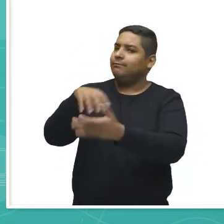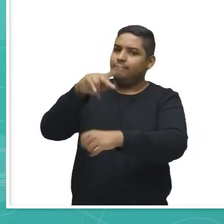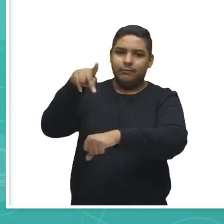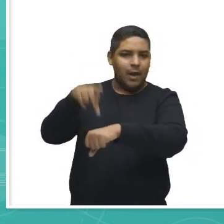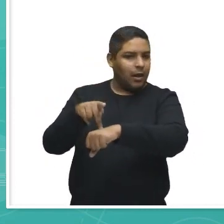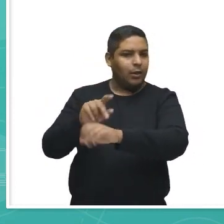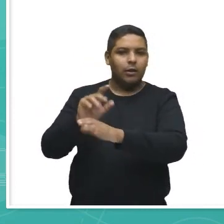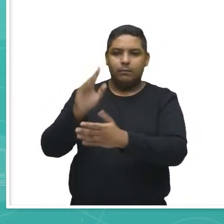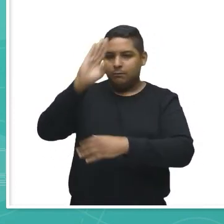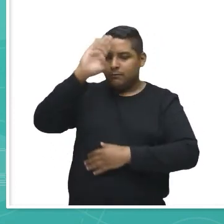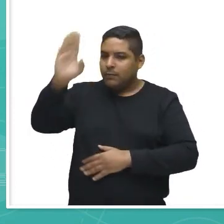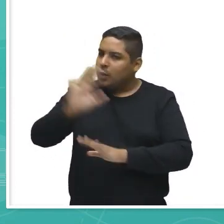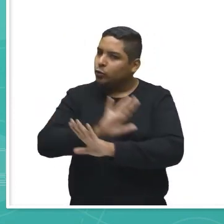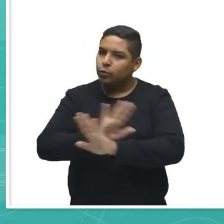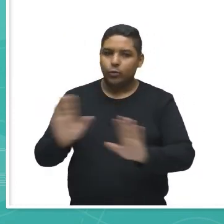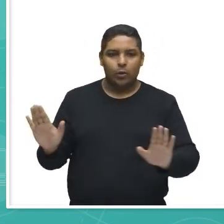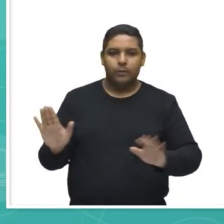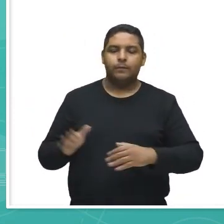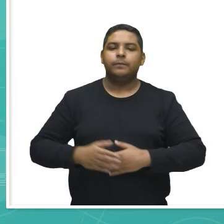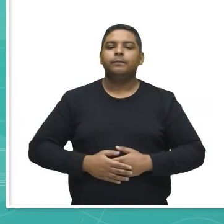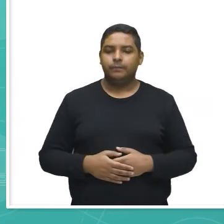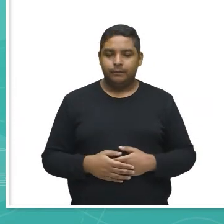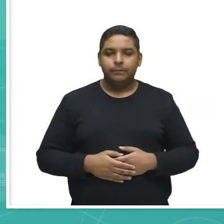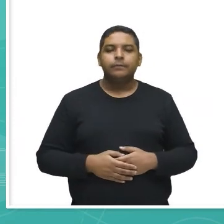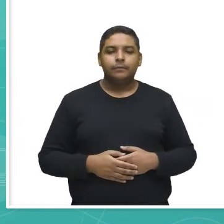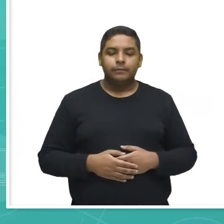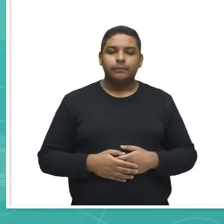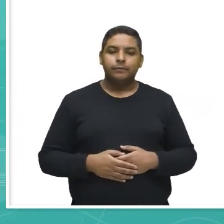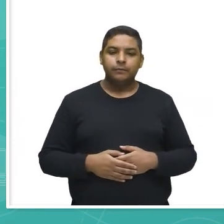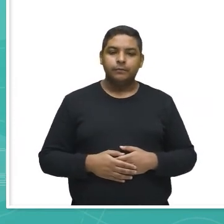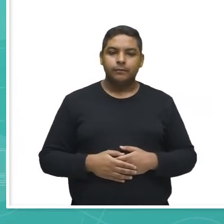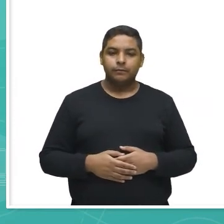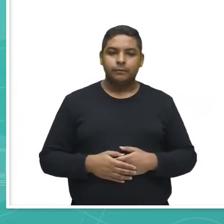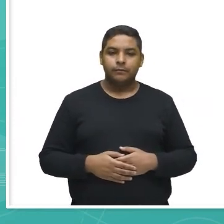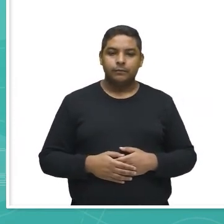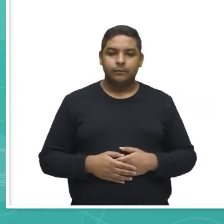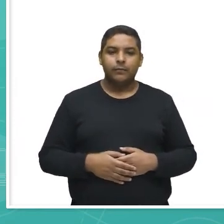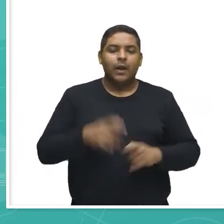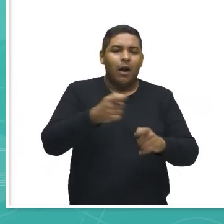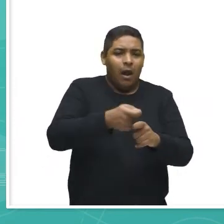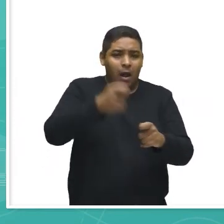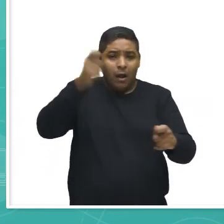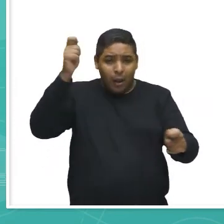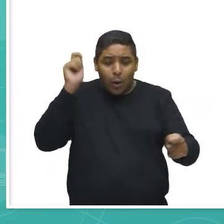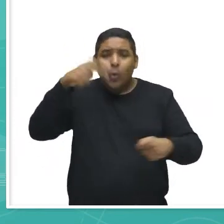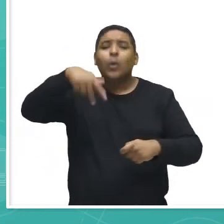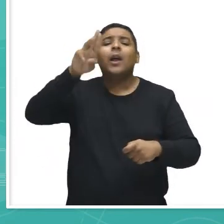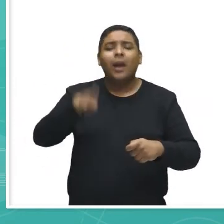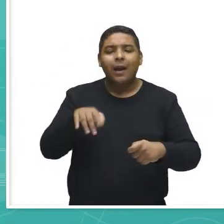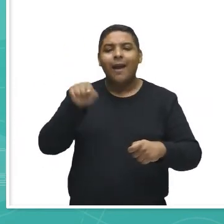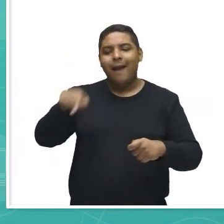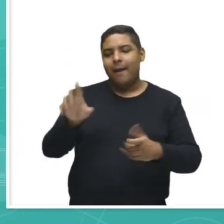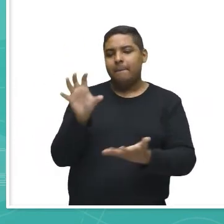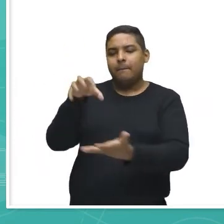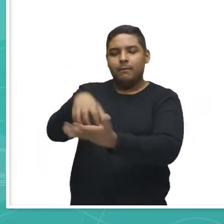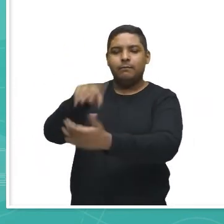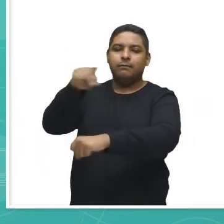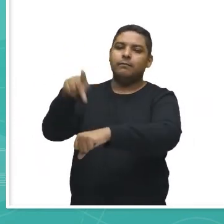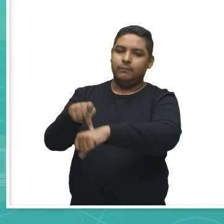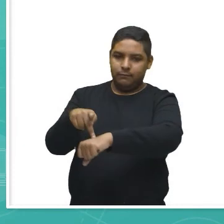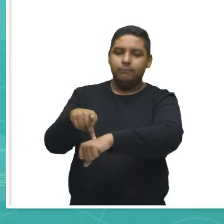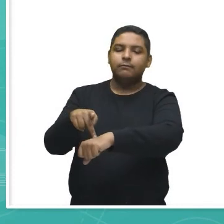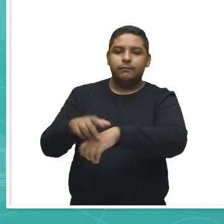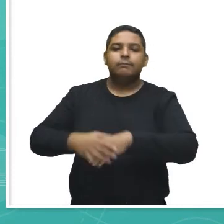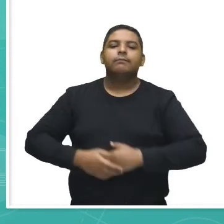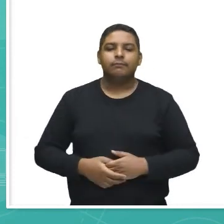cabendo a ela a exportação desse produto e maior lucratividade, né? Então, a metrópole também ela